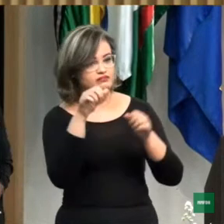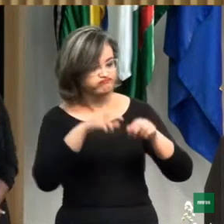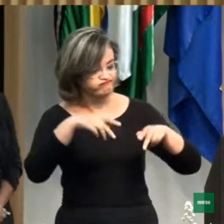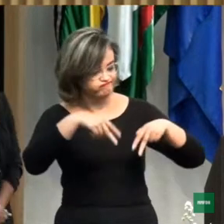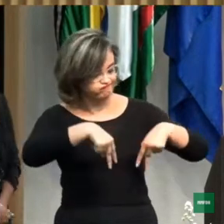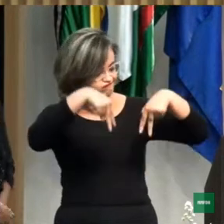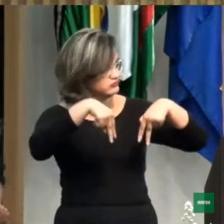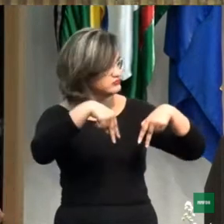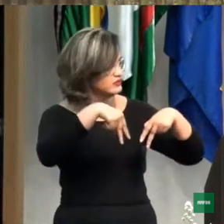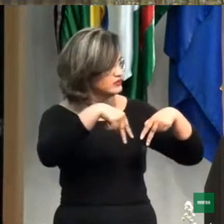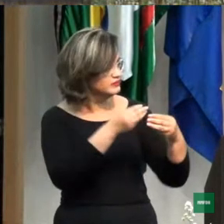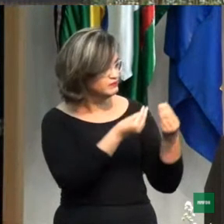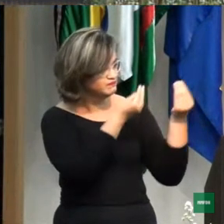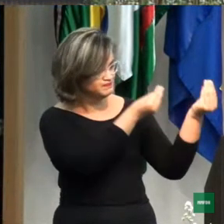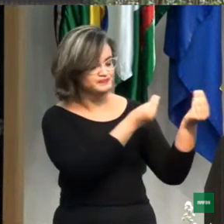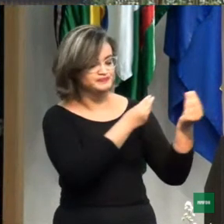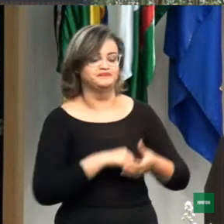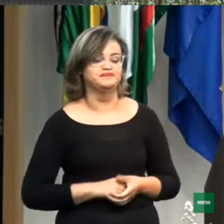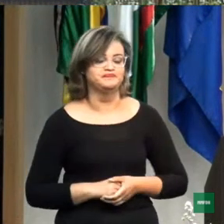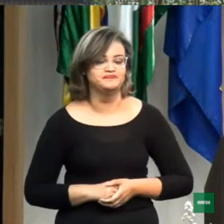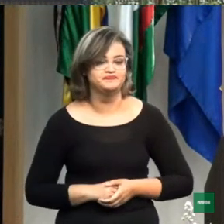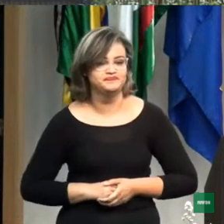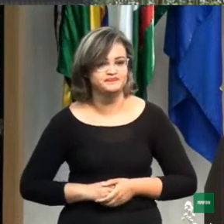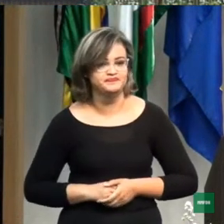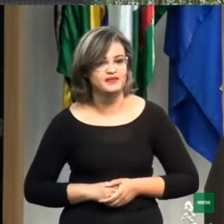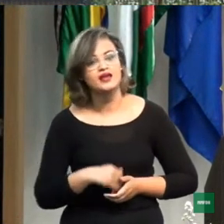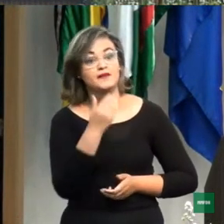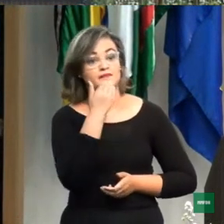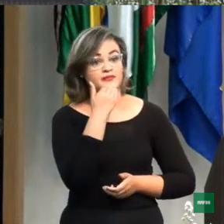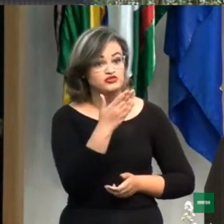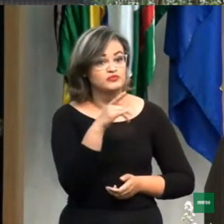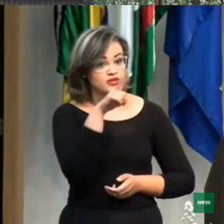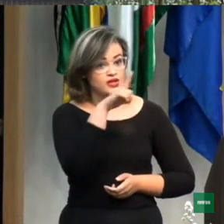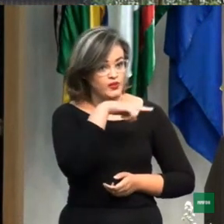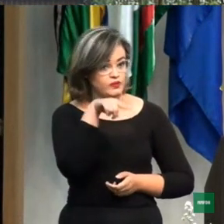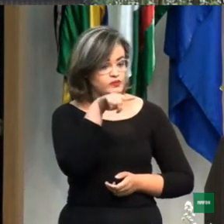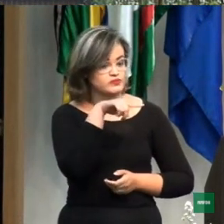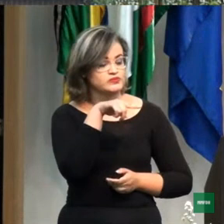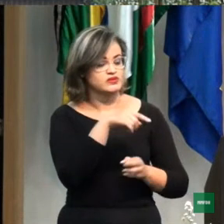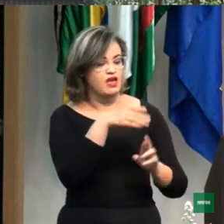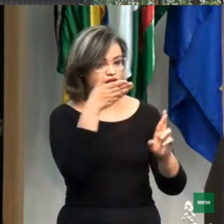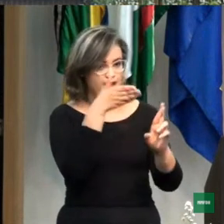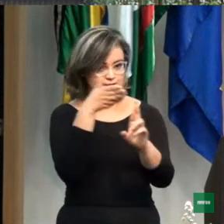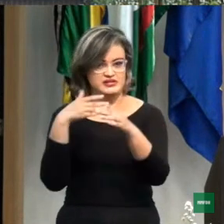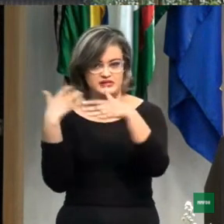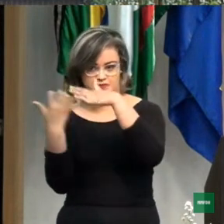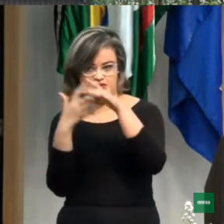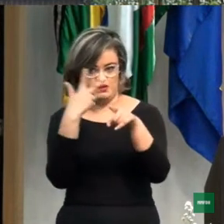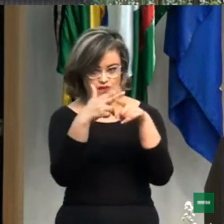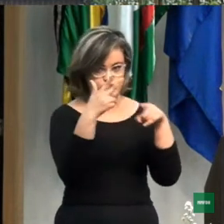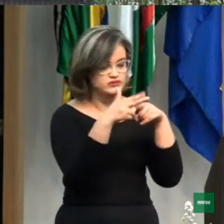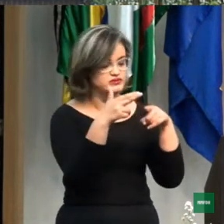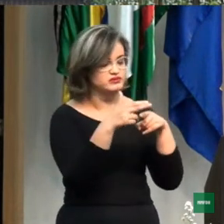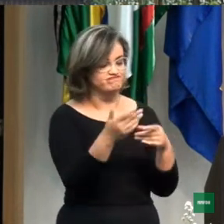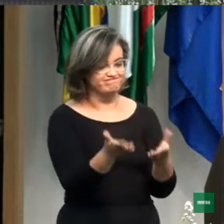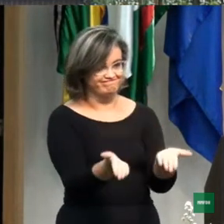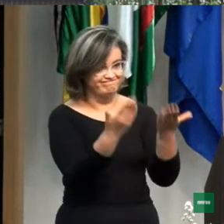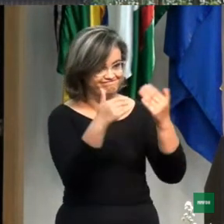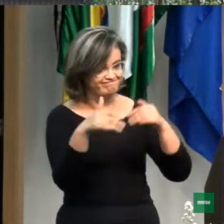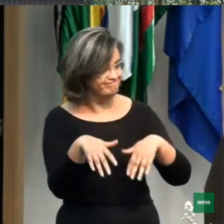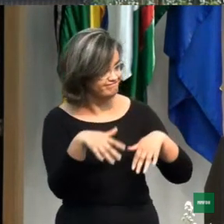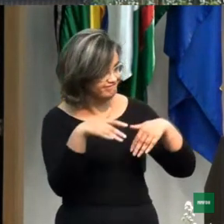entrega. Solicitamos aos representantes das empresas vencedoras que subam ao palco pelo meu lado